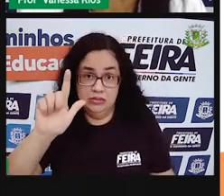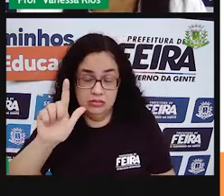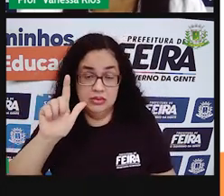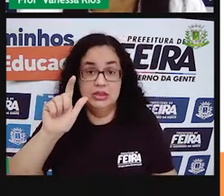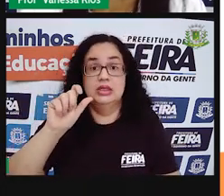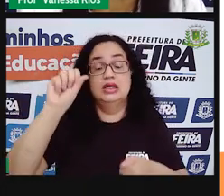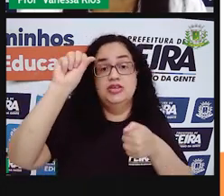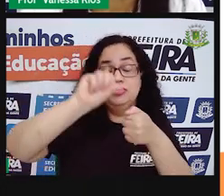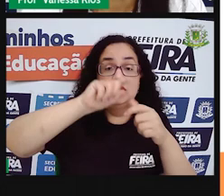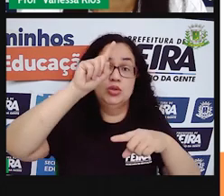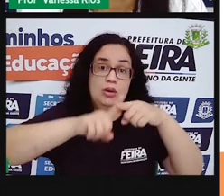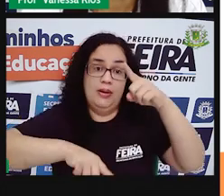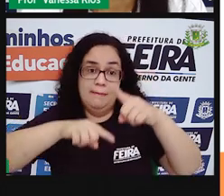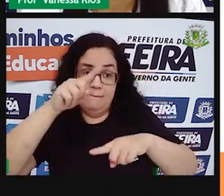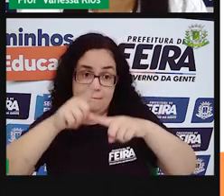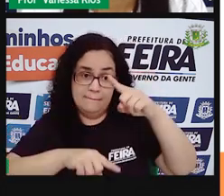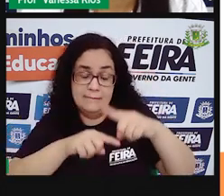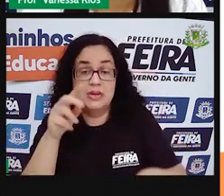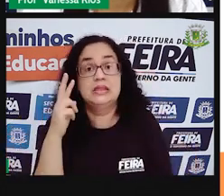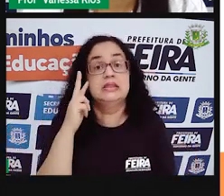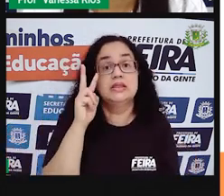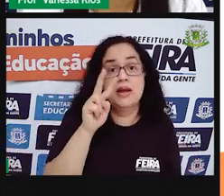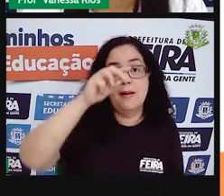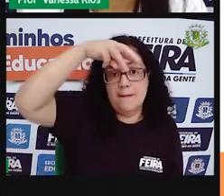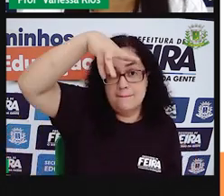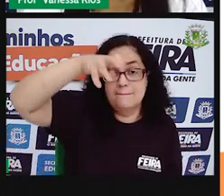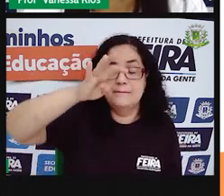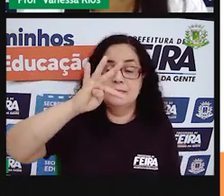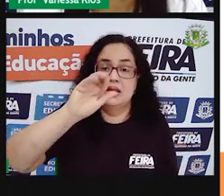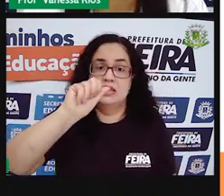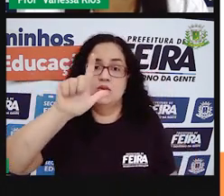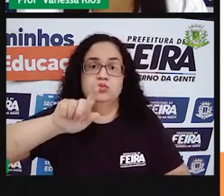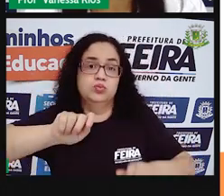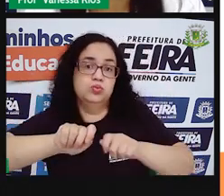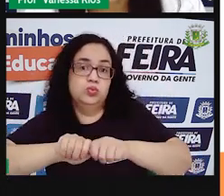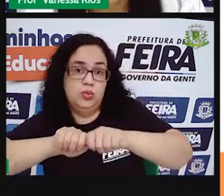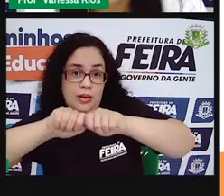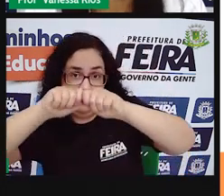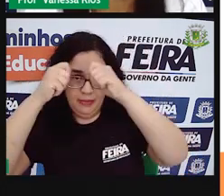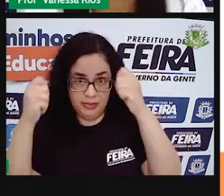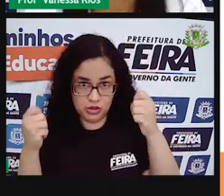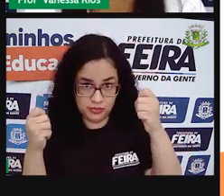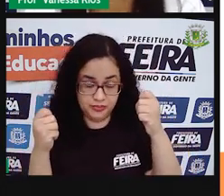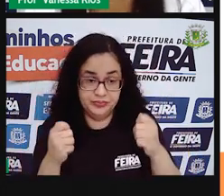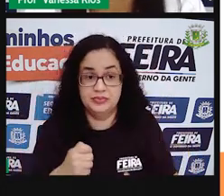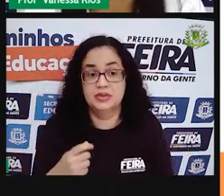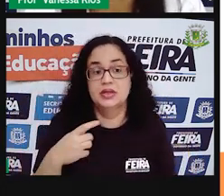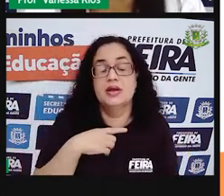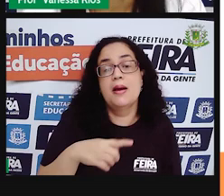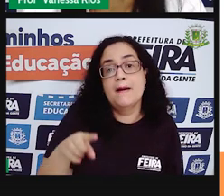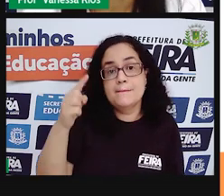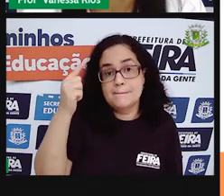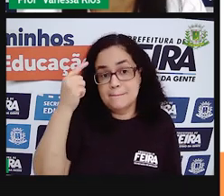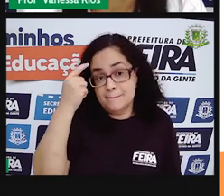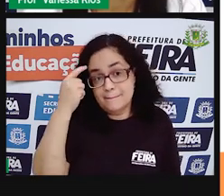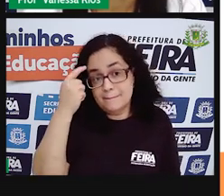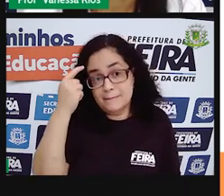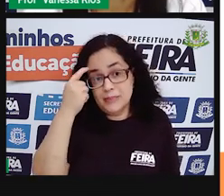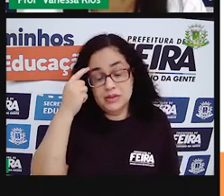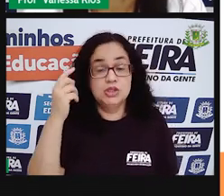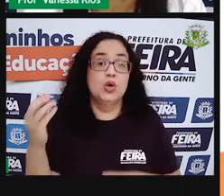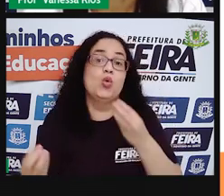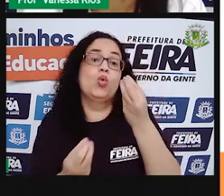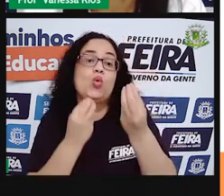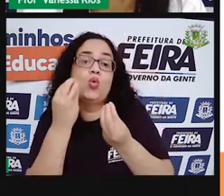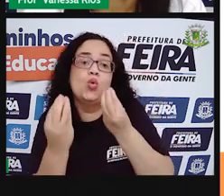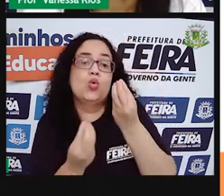não é? E aí a gente vê esse metal sendo arrebentado, sendo partido, a gente pensa aí numa estrutura,